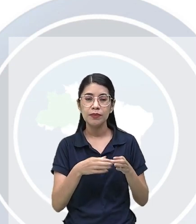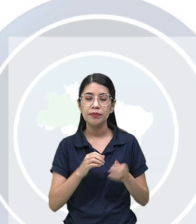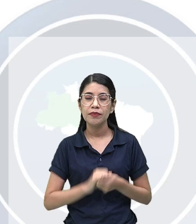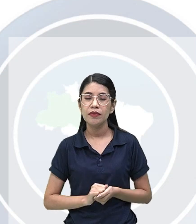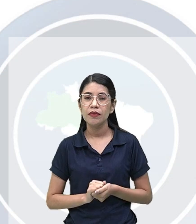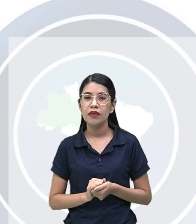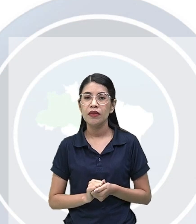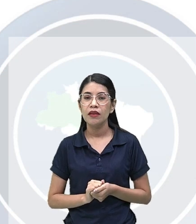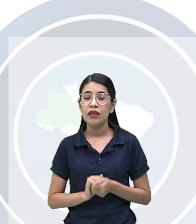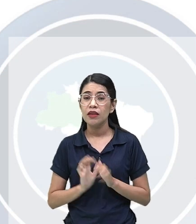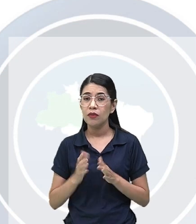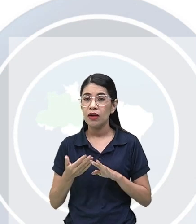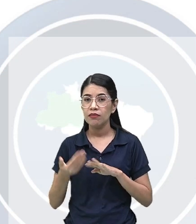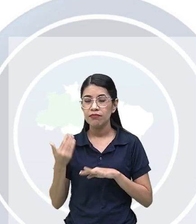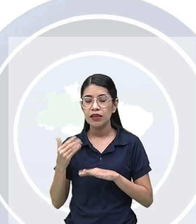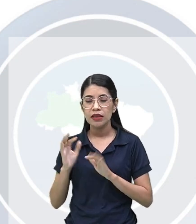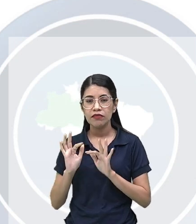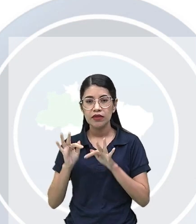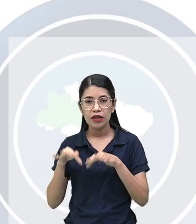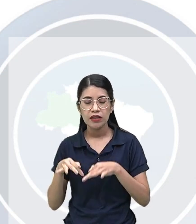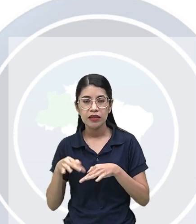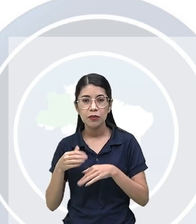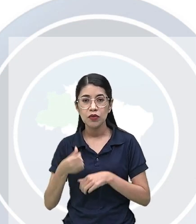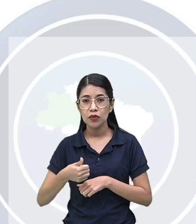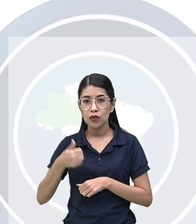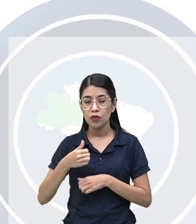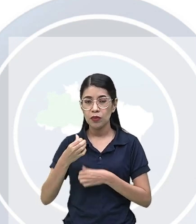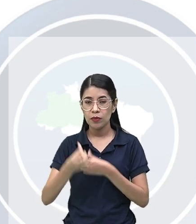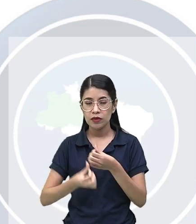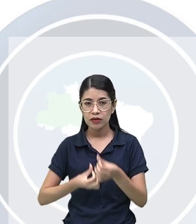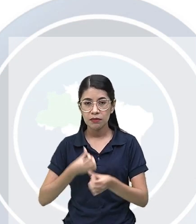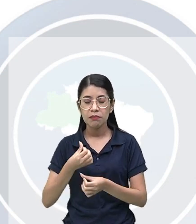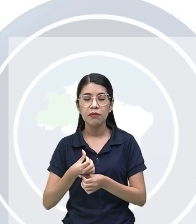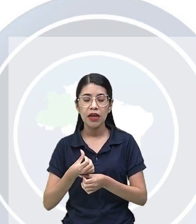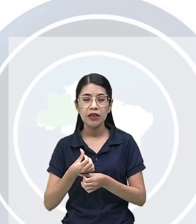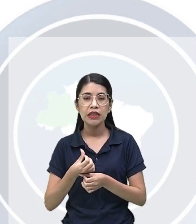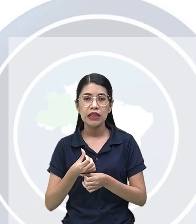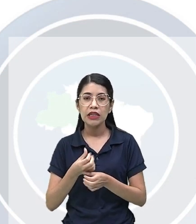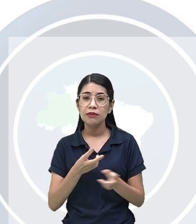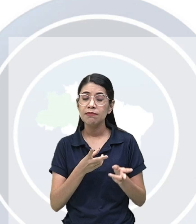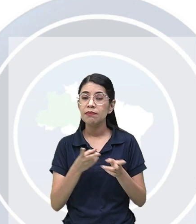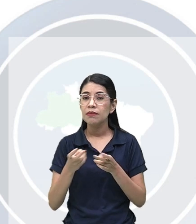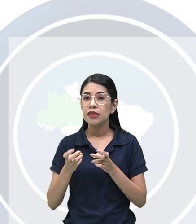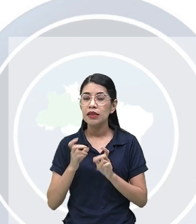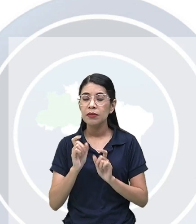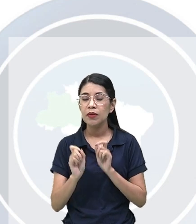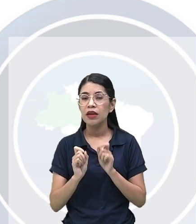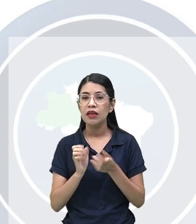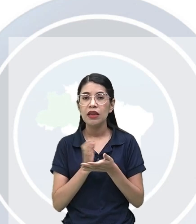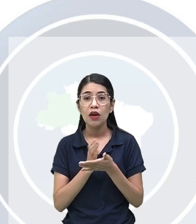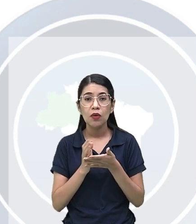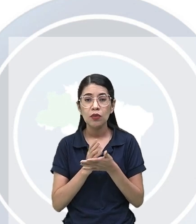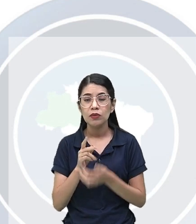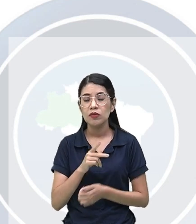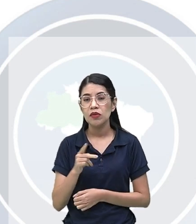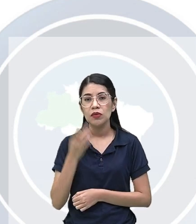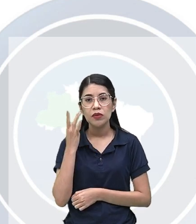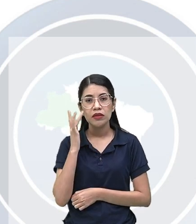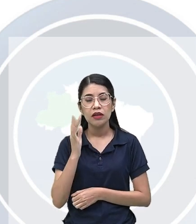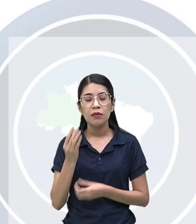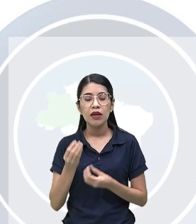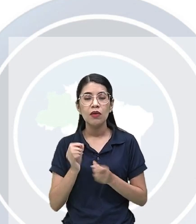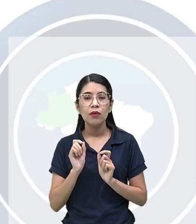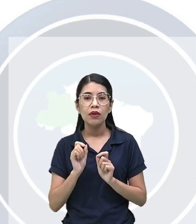falei para vocês há pouco, nós finalizamos o primeiro semestre e a gente detectou que tem professor que ainda não sabia o endereço